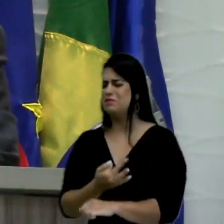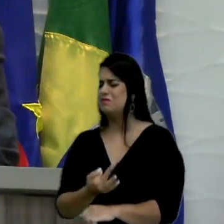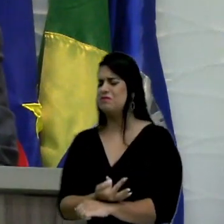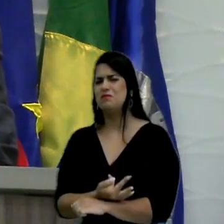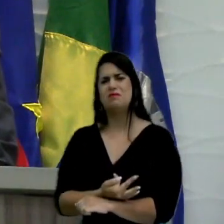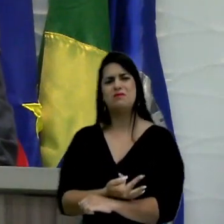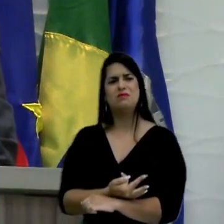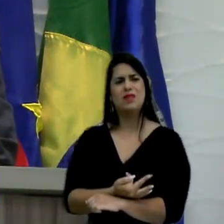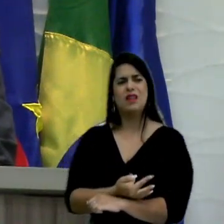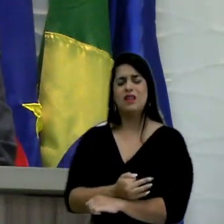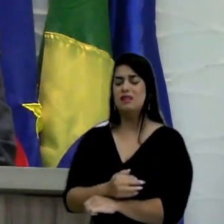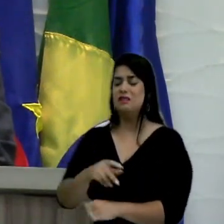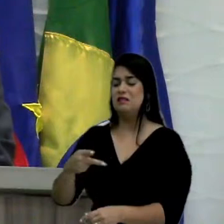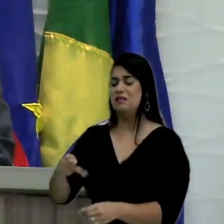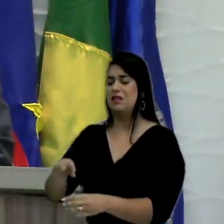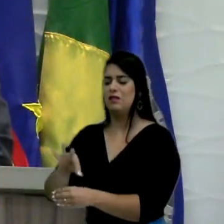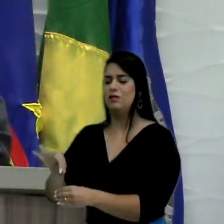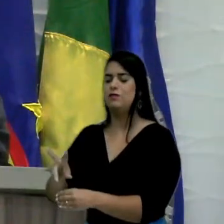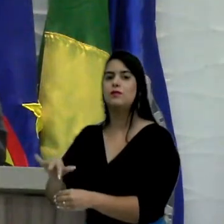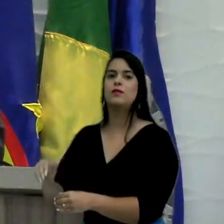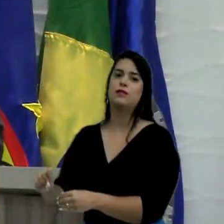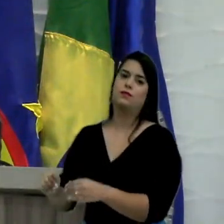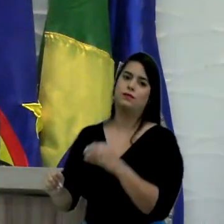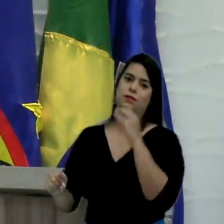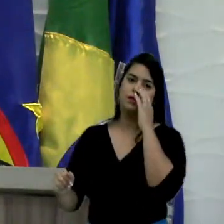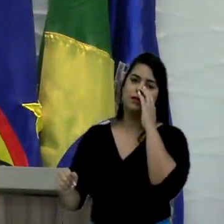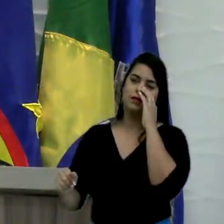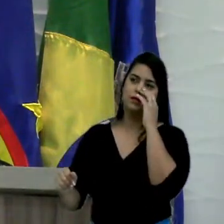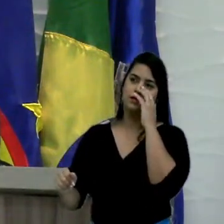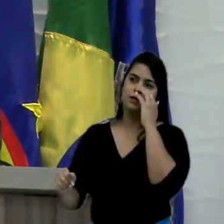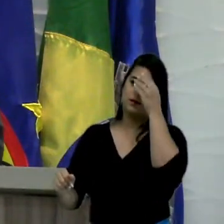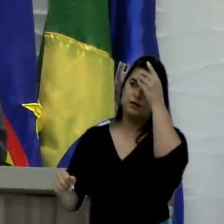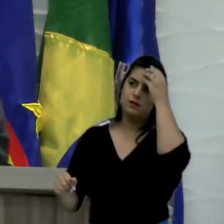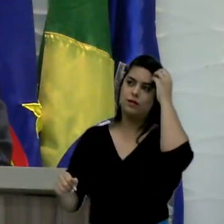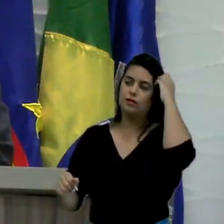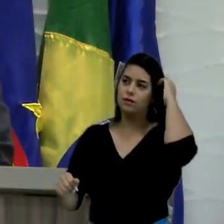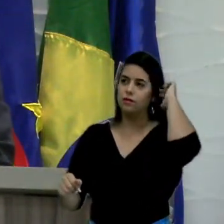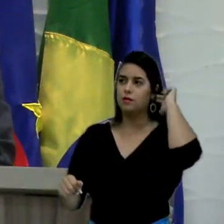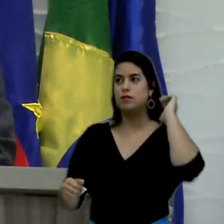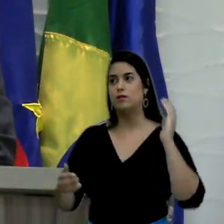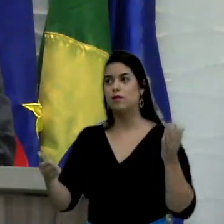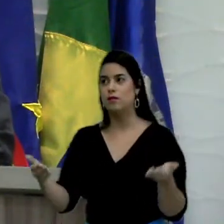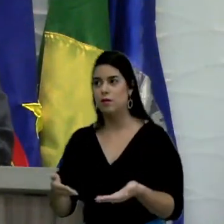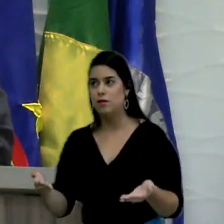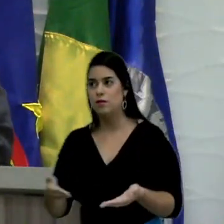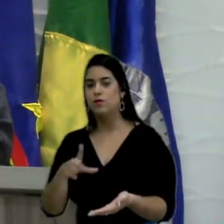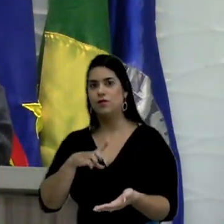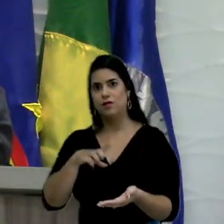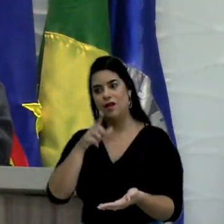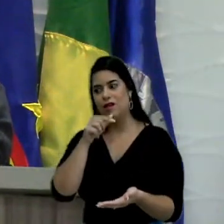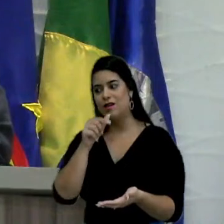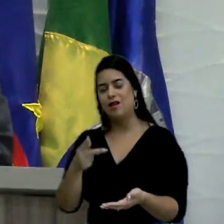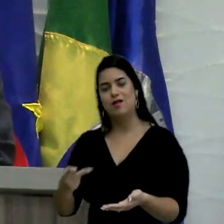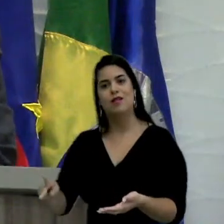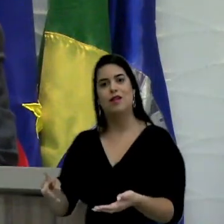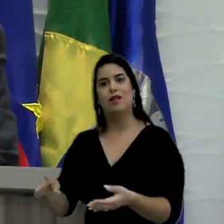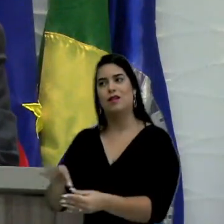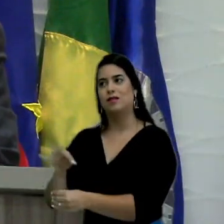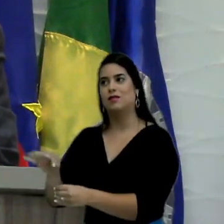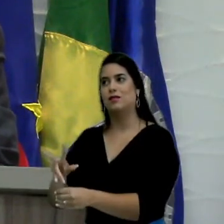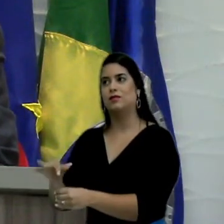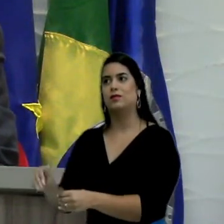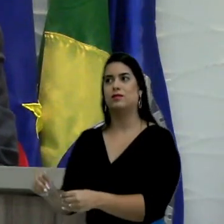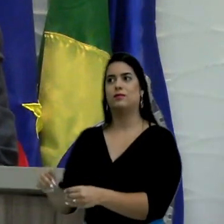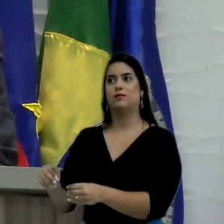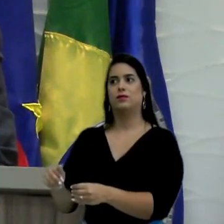Santo, que falou aqui que não estava chegando algo no Espírito Santo e hoje está chegando algo lá na Vila do Espírito Santo. Para você ver o quanto ele é ausente lá na